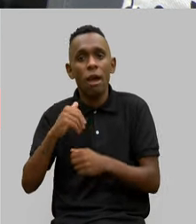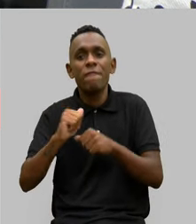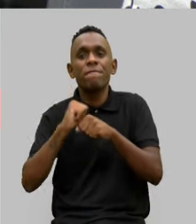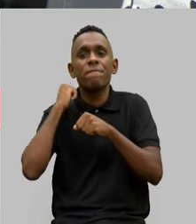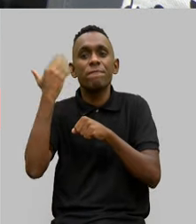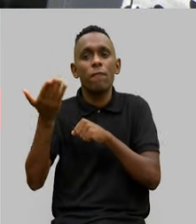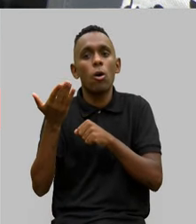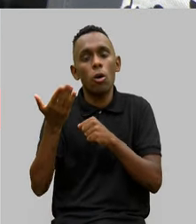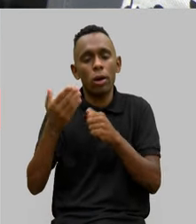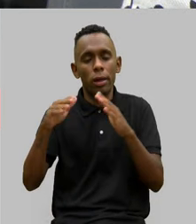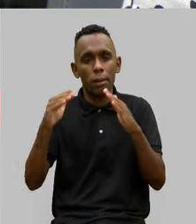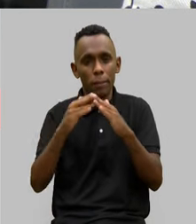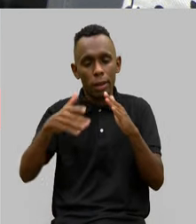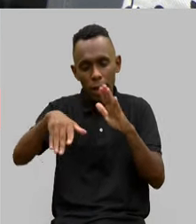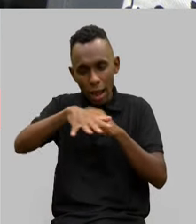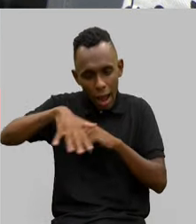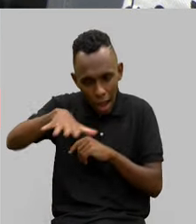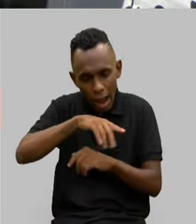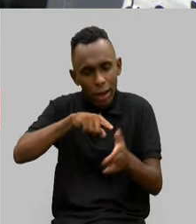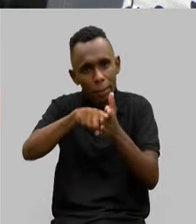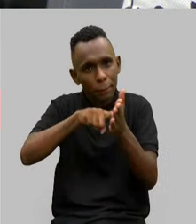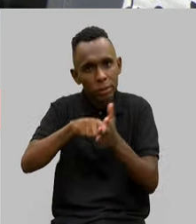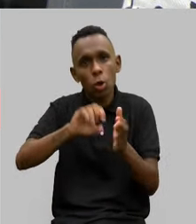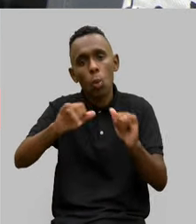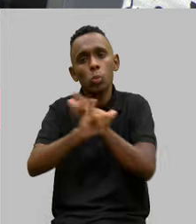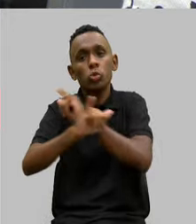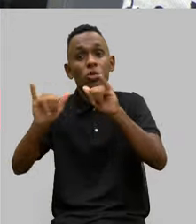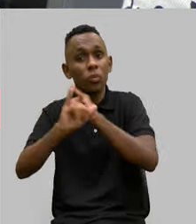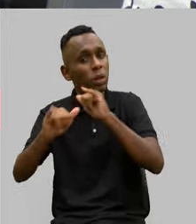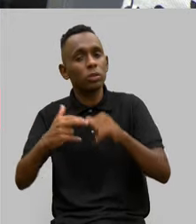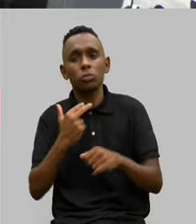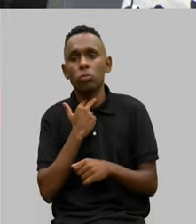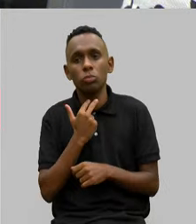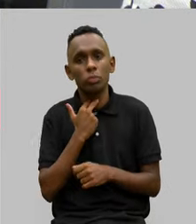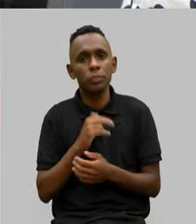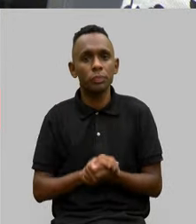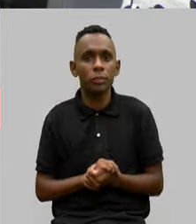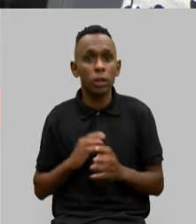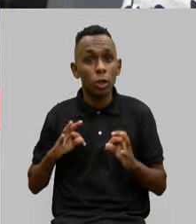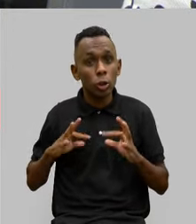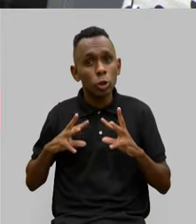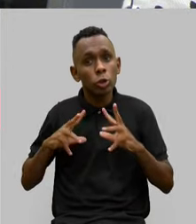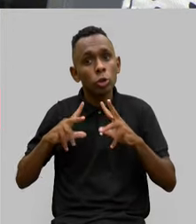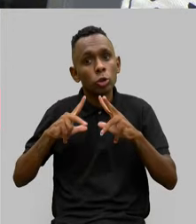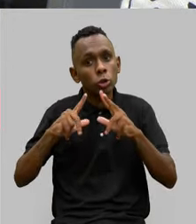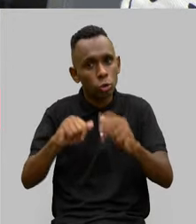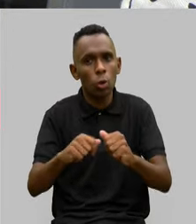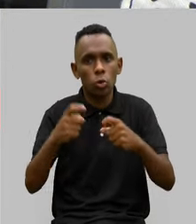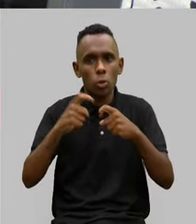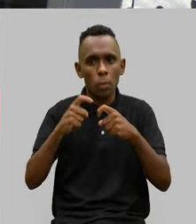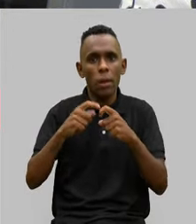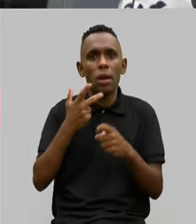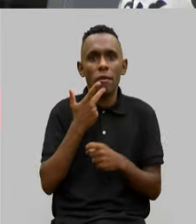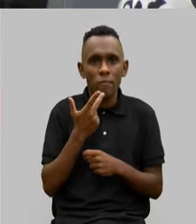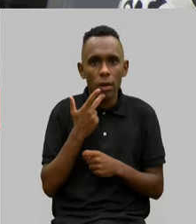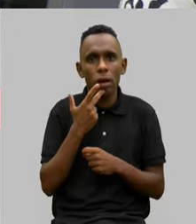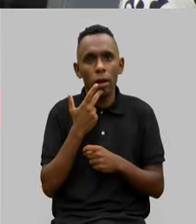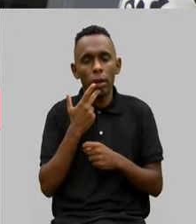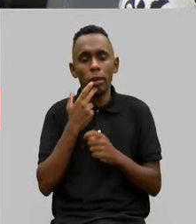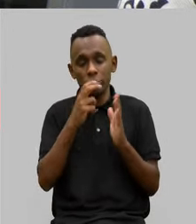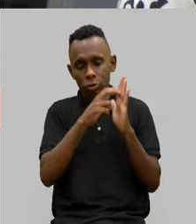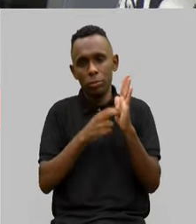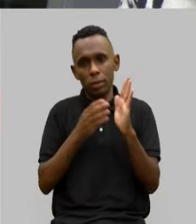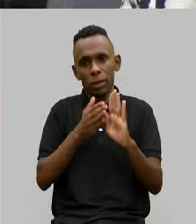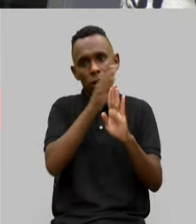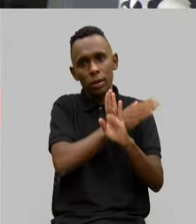científico bem como fazer divulgação publicitária então estaria todos os médicos que falaram que foi né que usou o uso da palavra de manhã